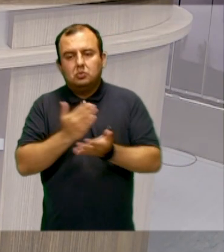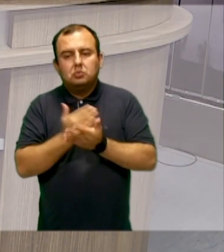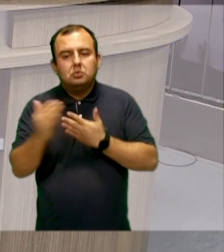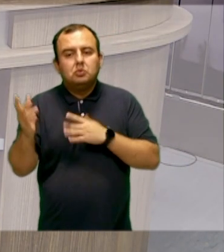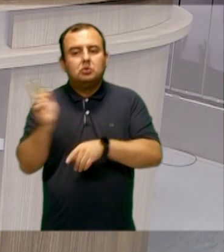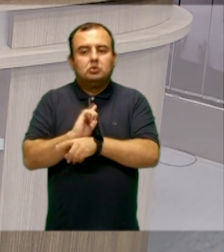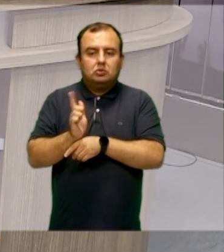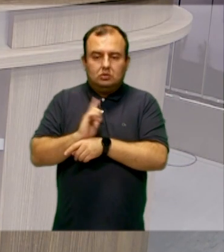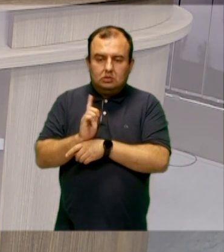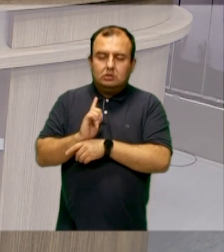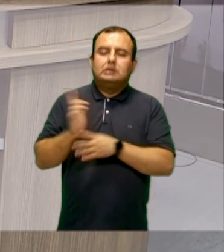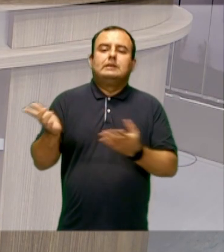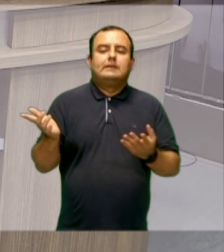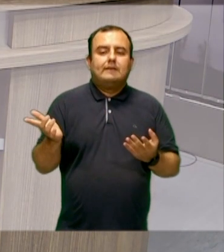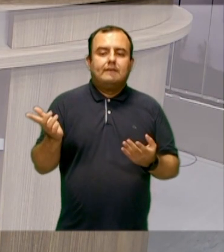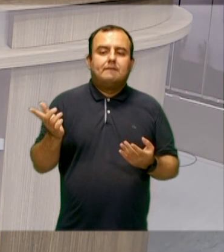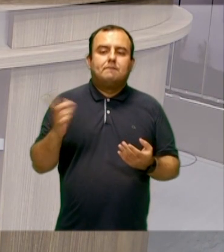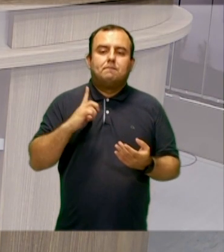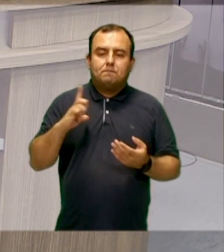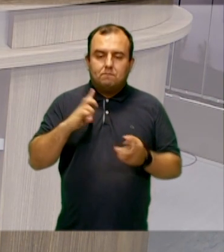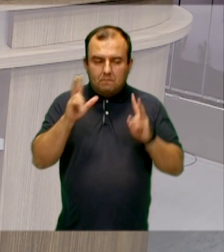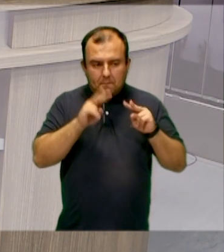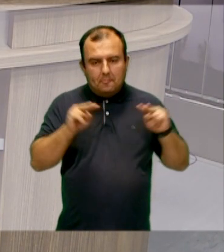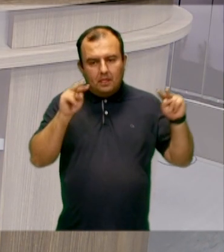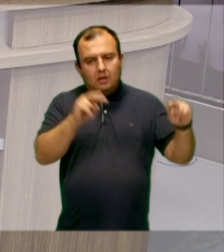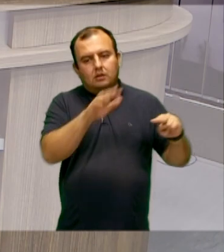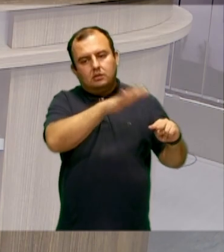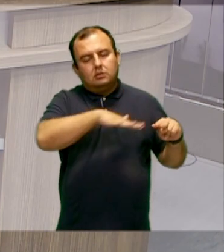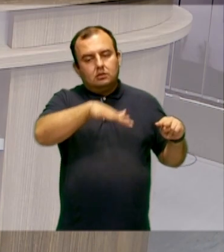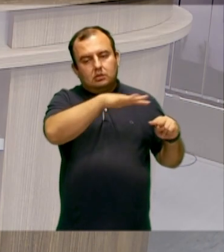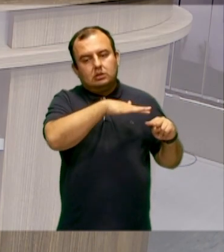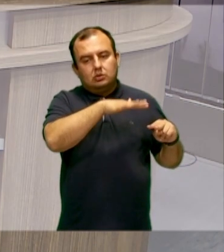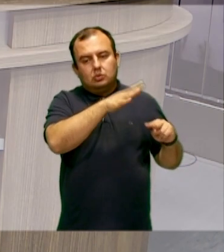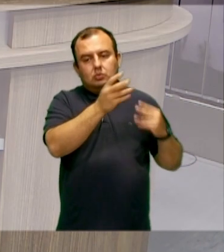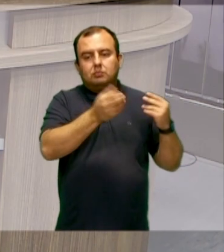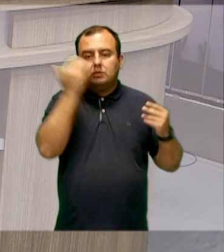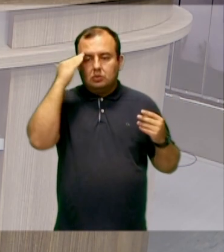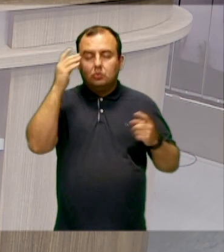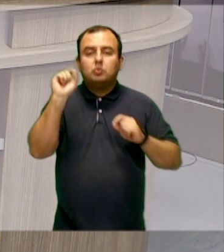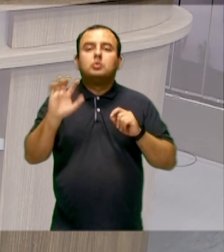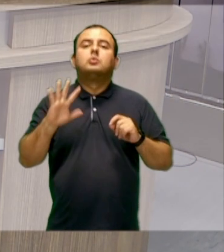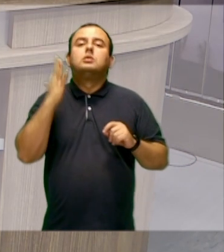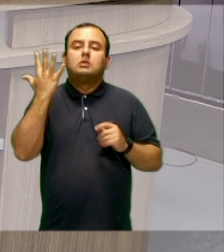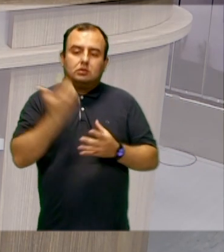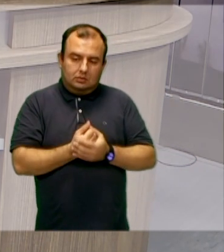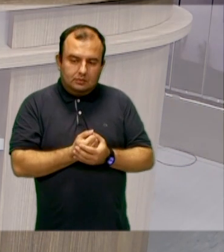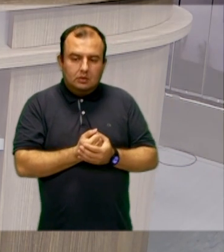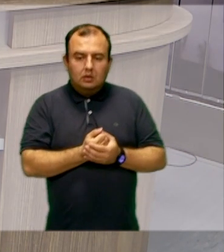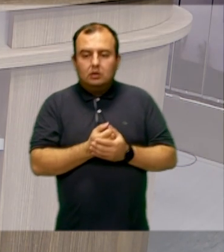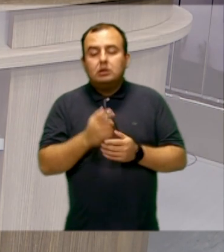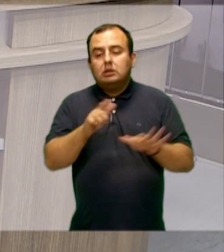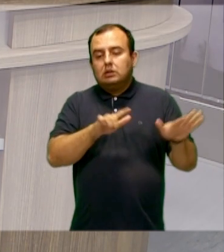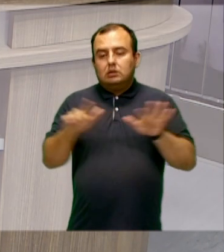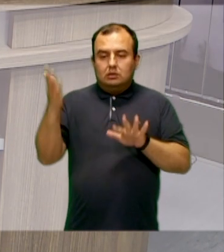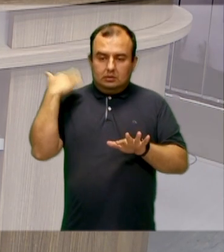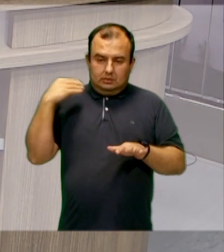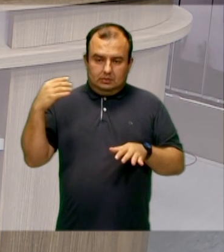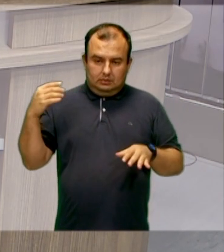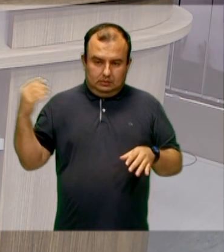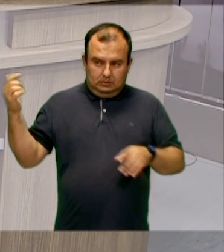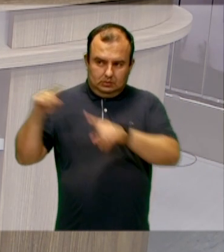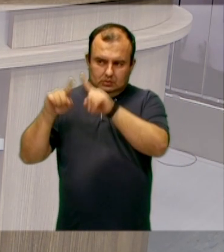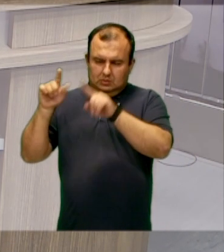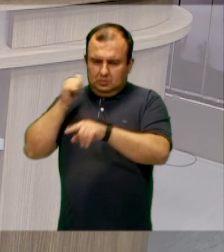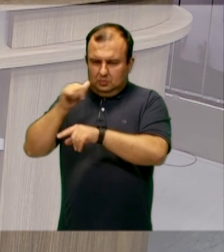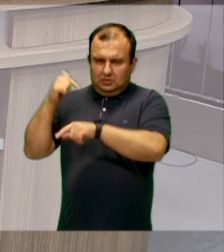gestão. E a gente teve um olhar para ela para entender o que ia acontecer. E na semana passada eu até escutei de uma